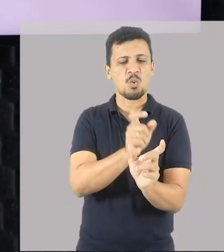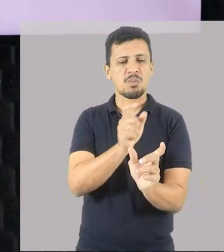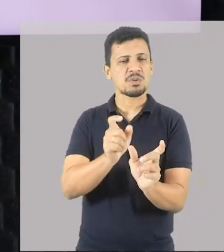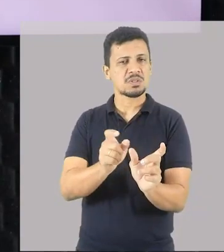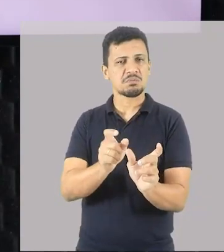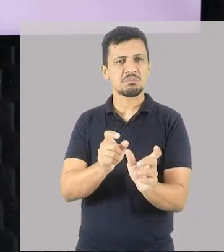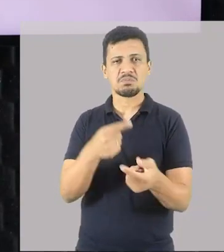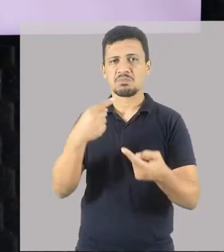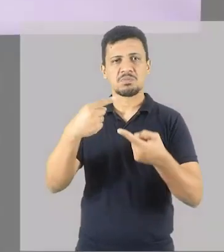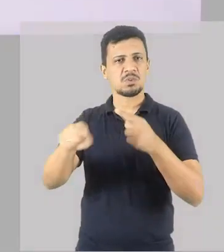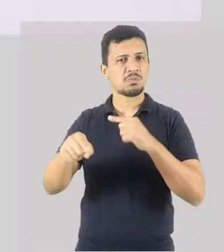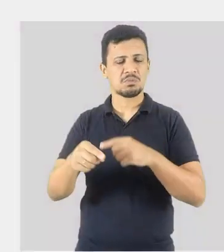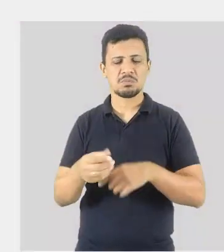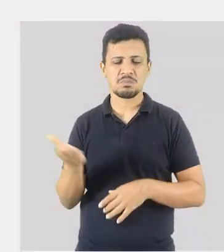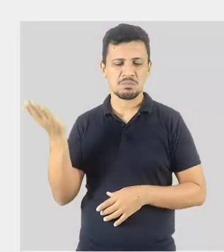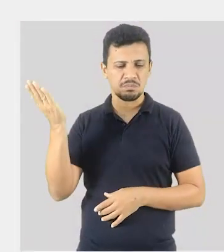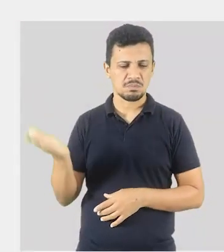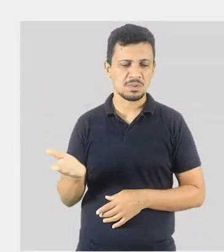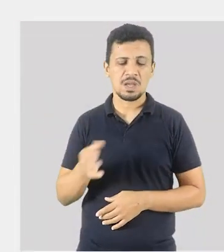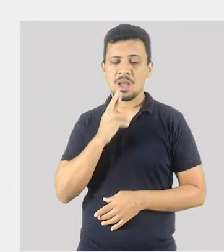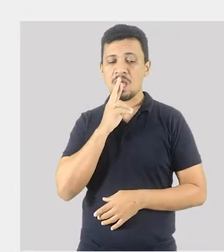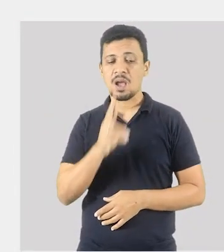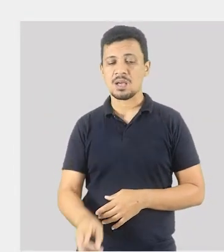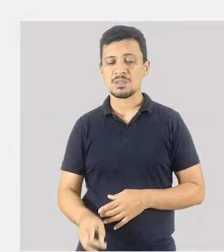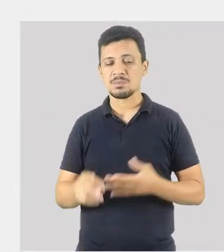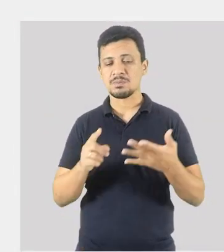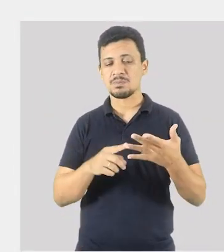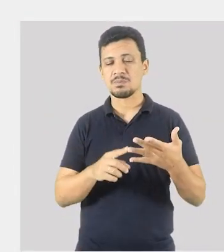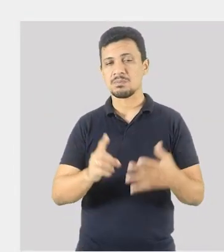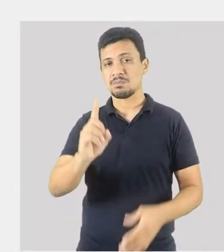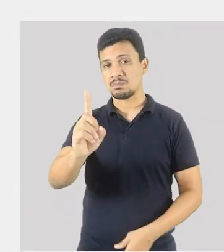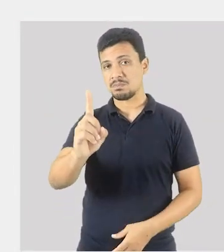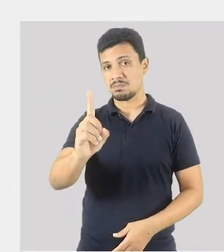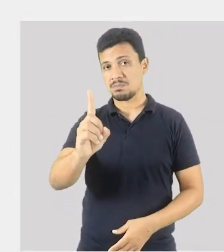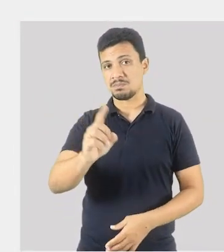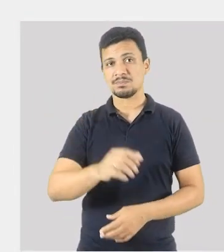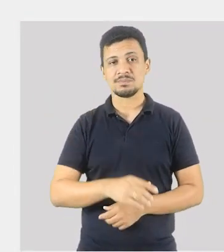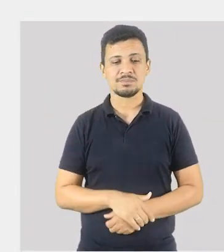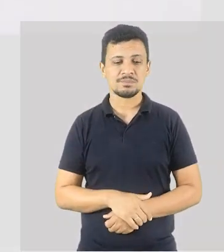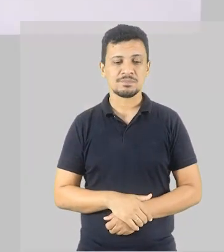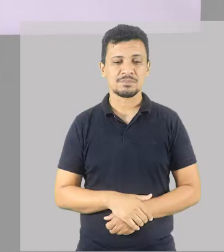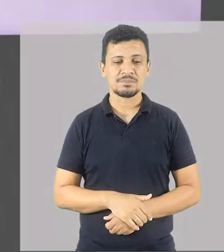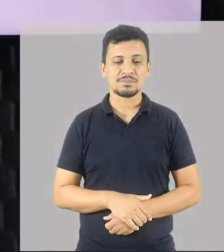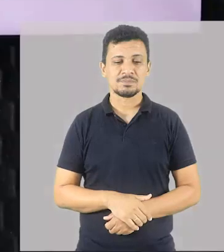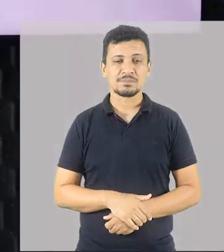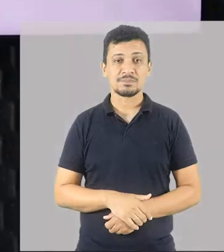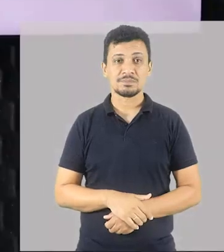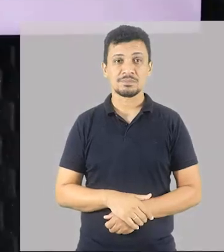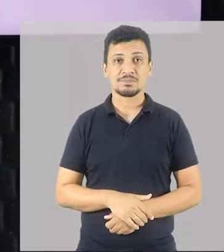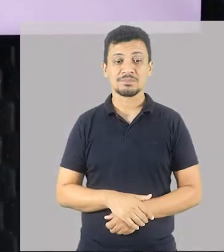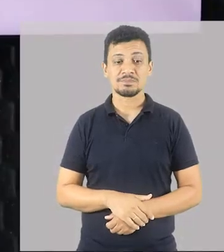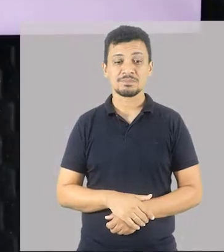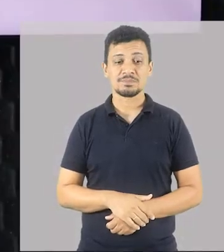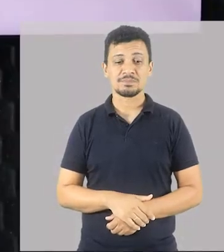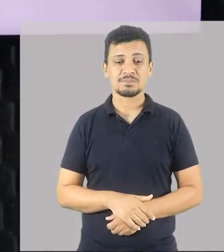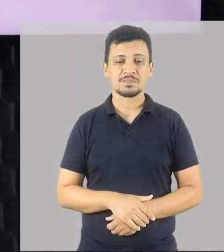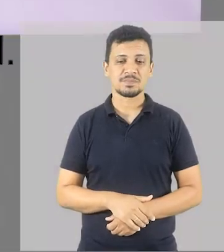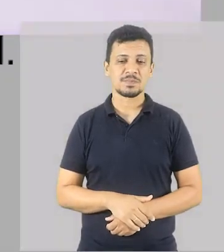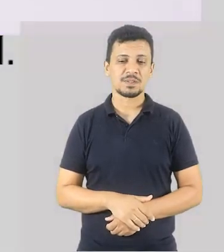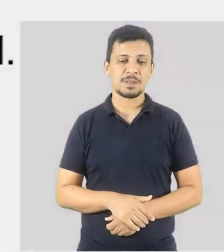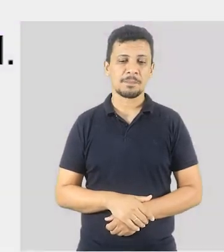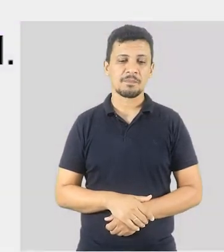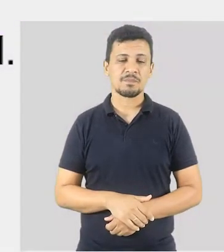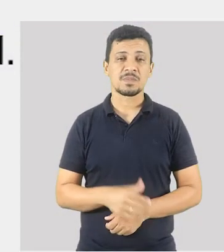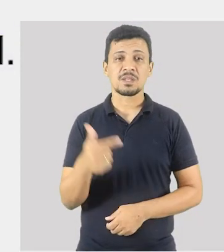caracterizando aqui a palavra felicidade. Então, a opção correta, a letra D de dado. Tá? Se preocupem com esse reconhecimento.